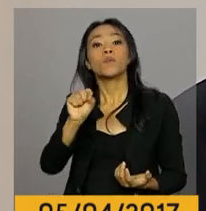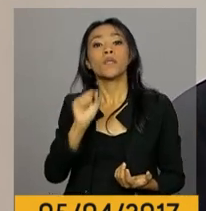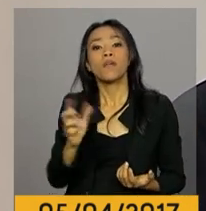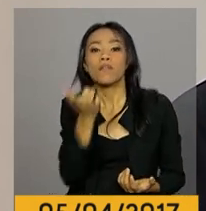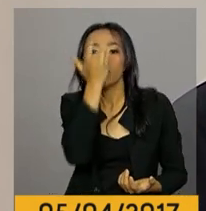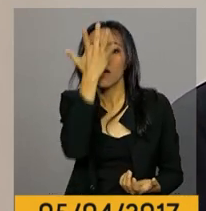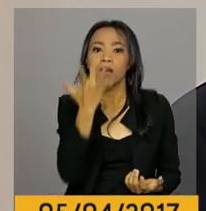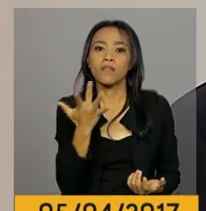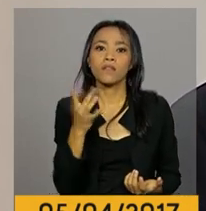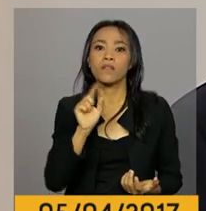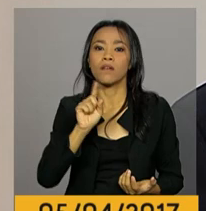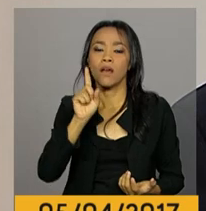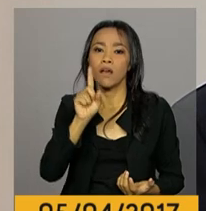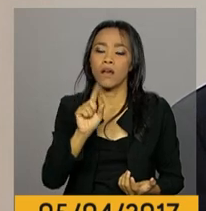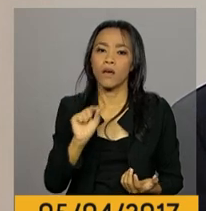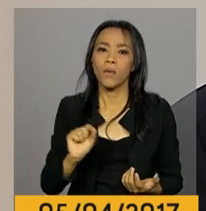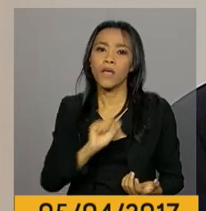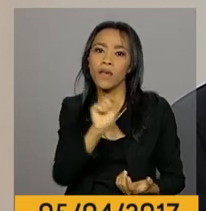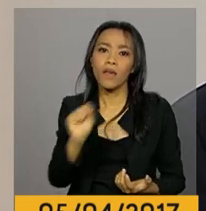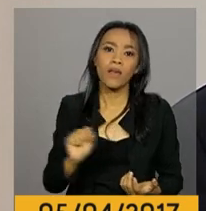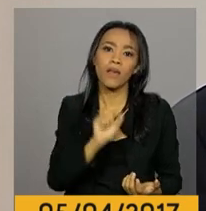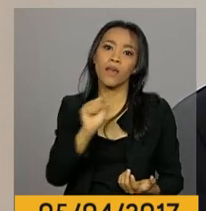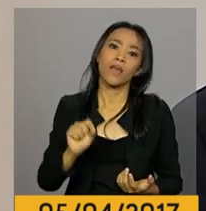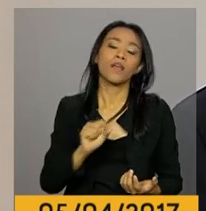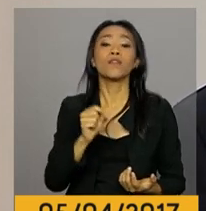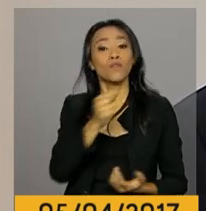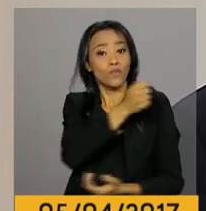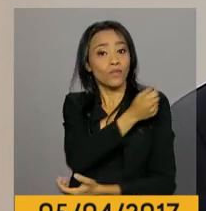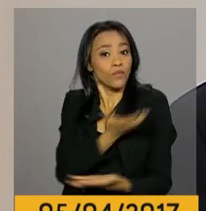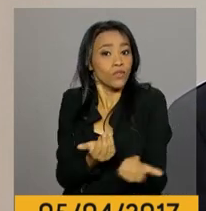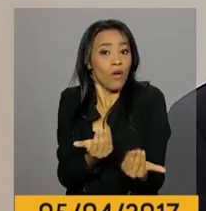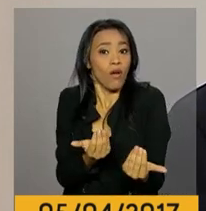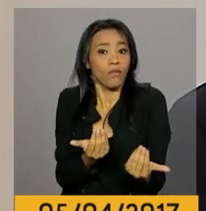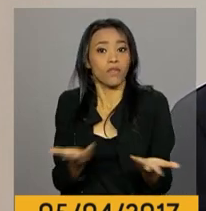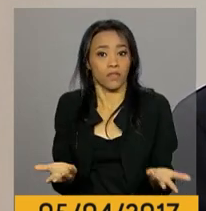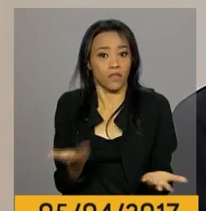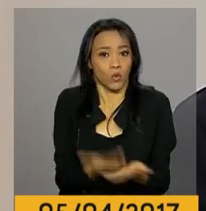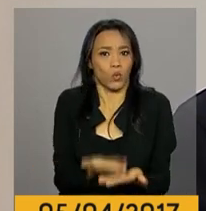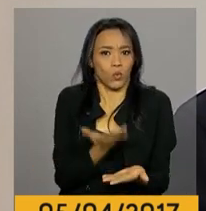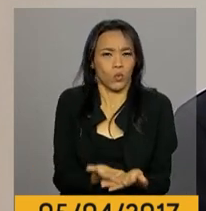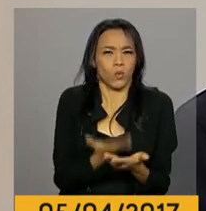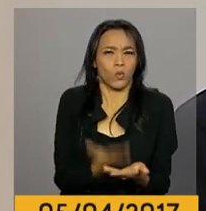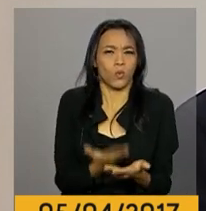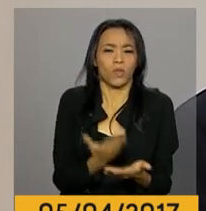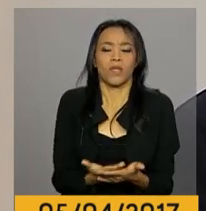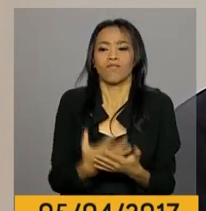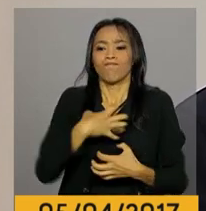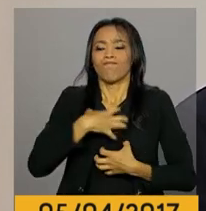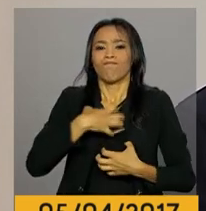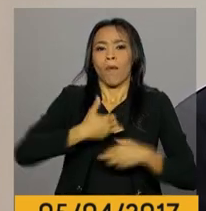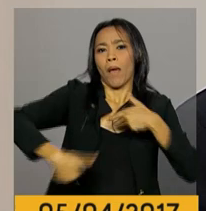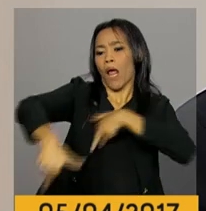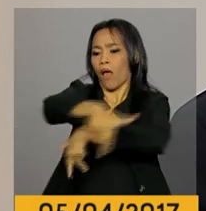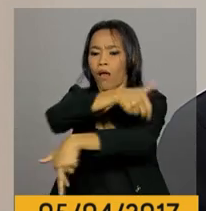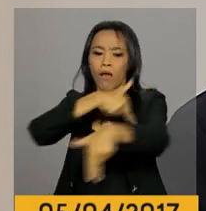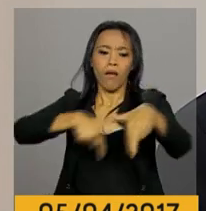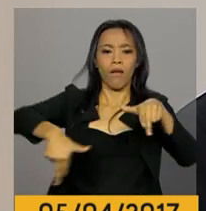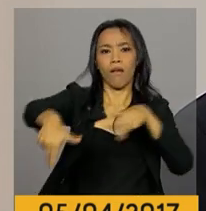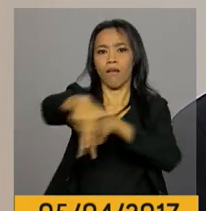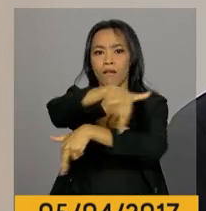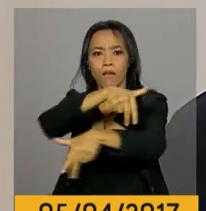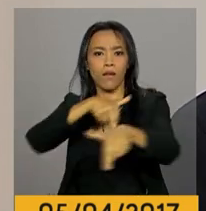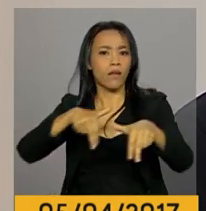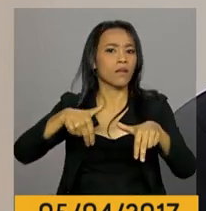facilitar também a mobilidade dos nossos jovens não é que estarão mais à vontade para circular em face dessa